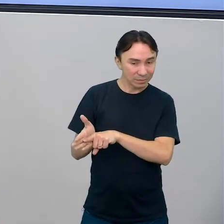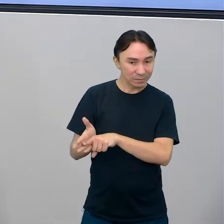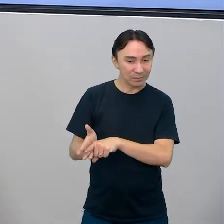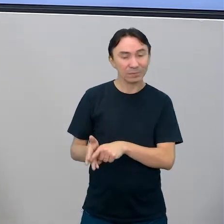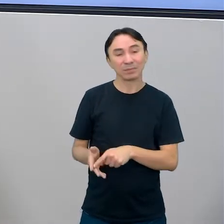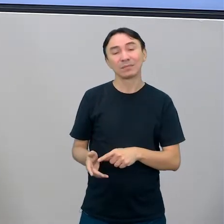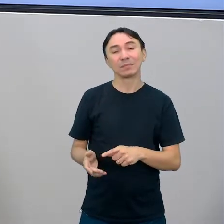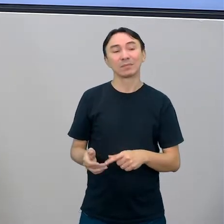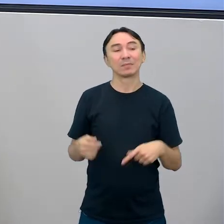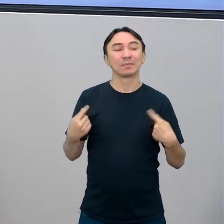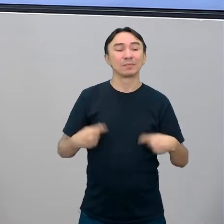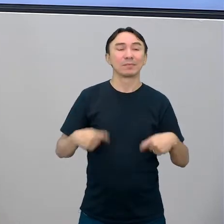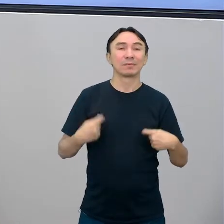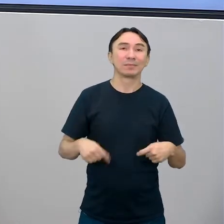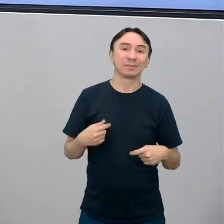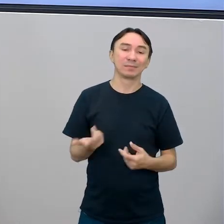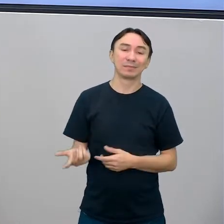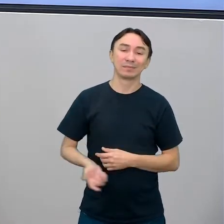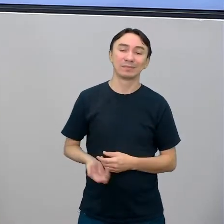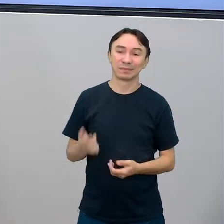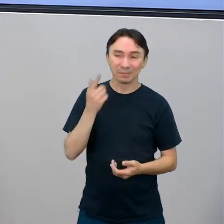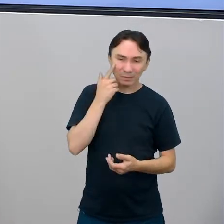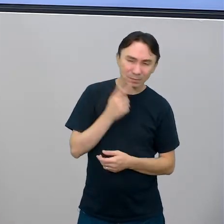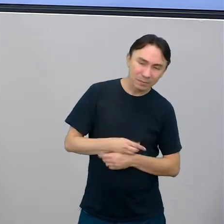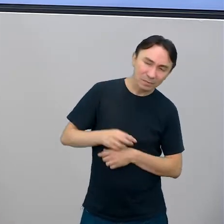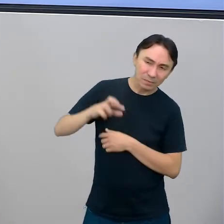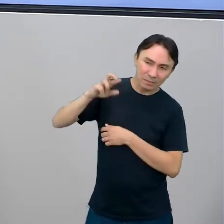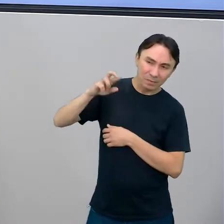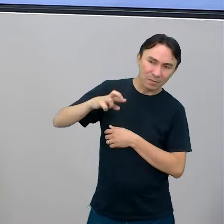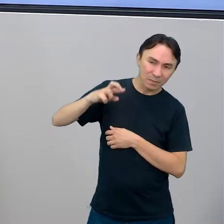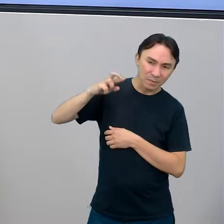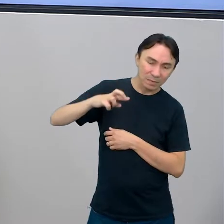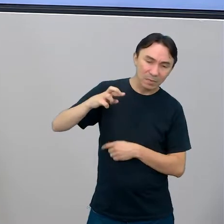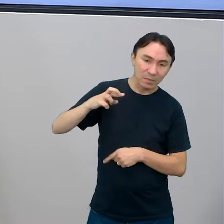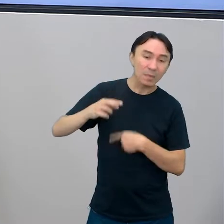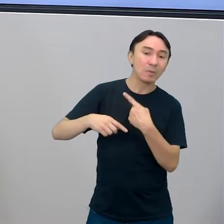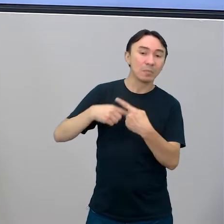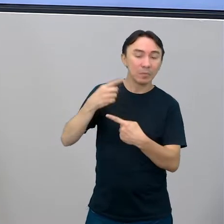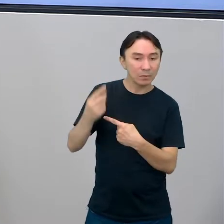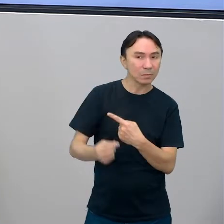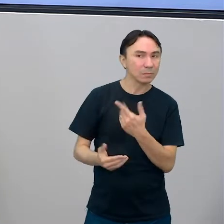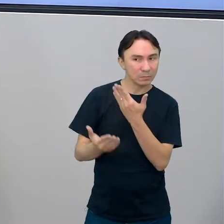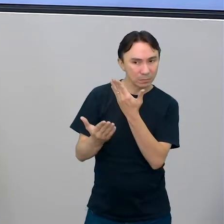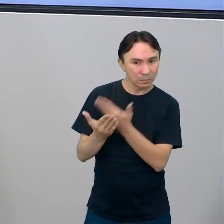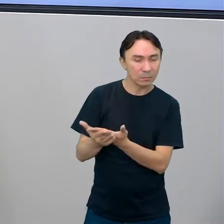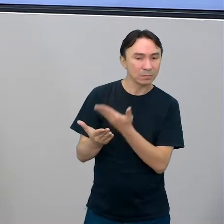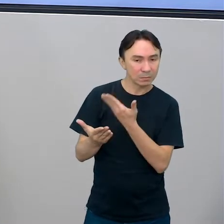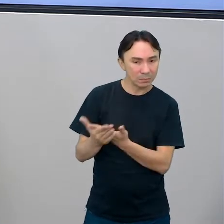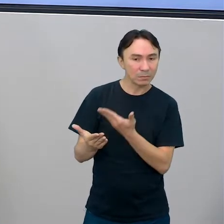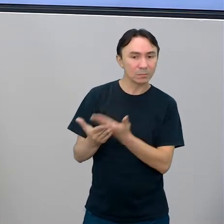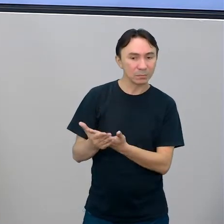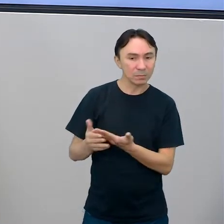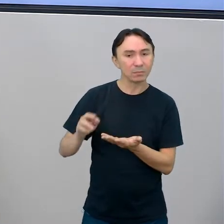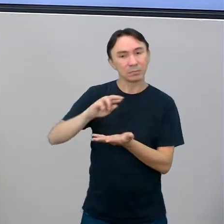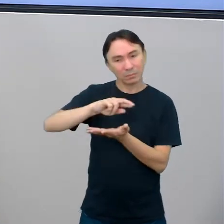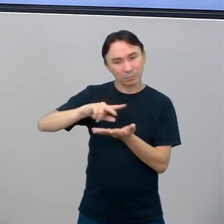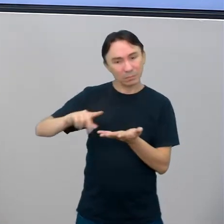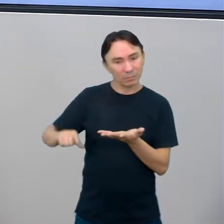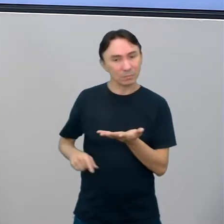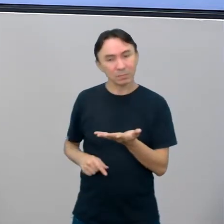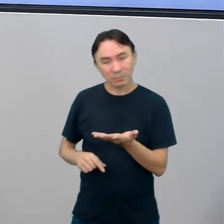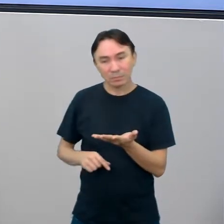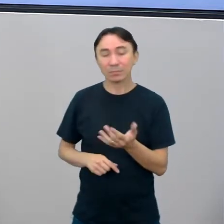da observação e depois estudar as diferentes nuances que a gente está vendo a partir desta